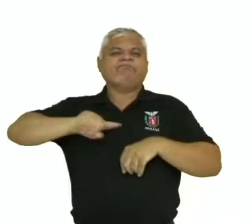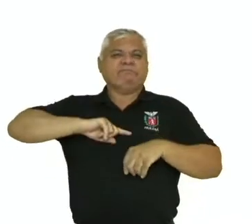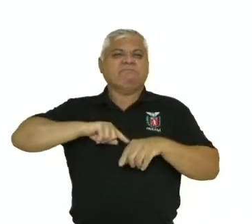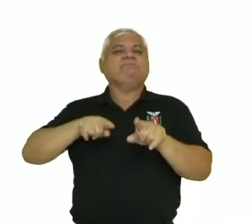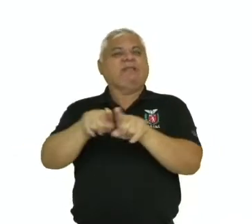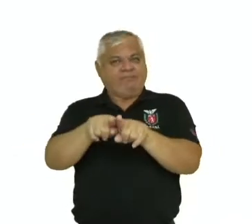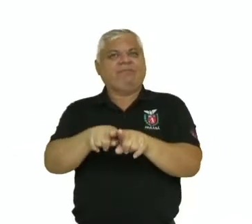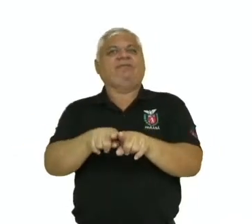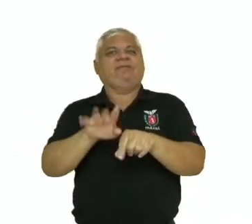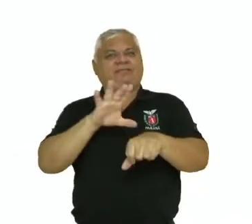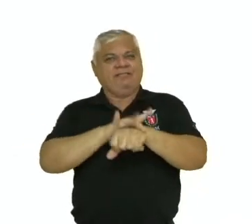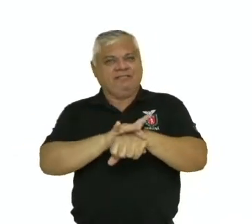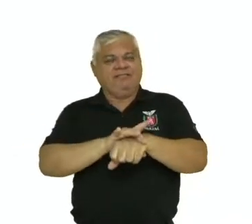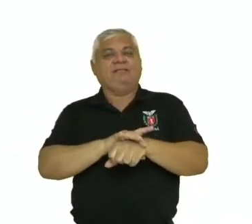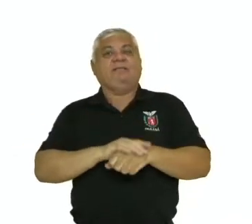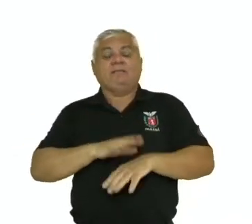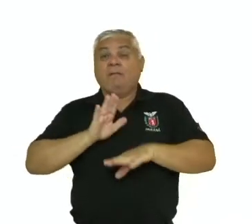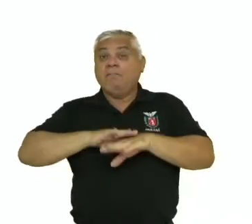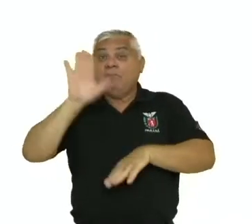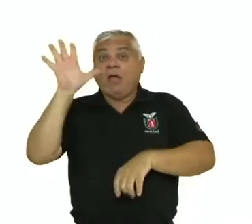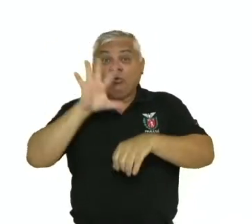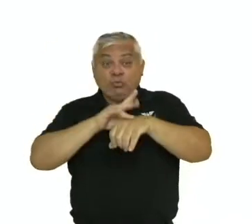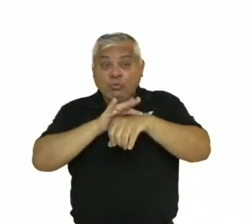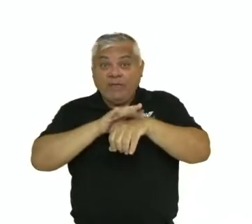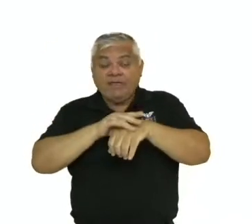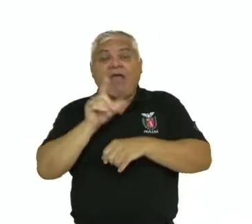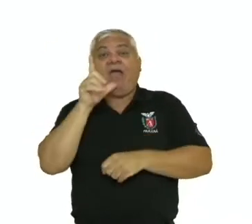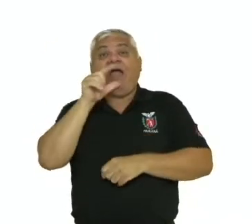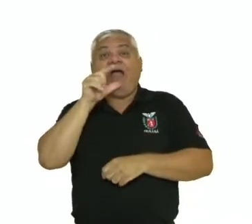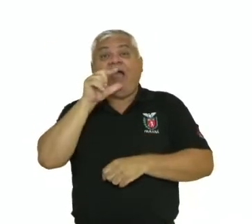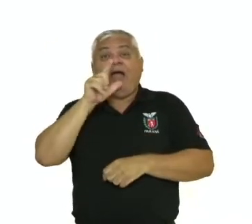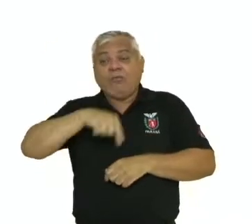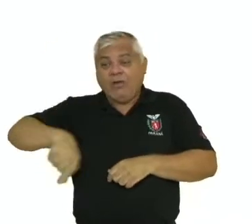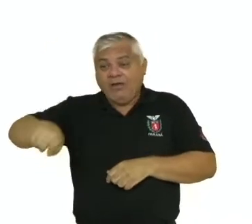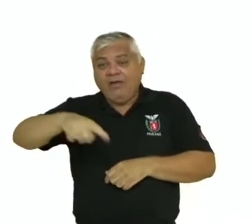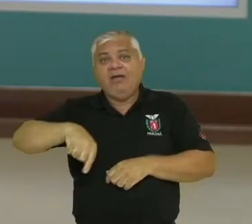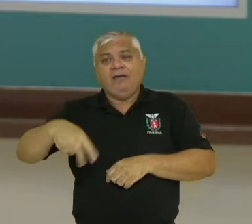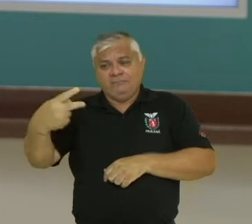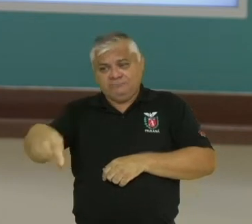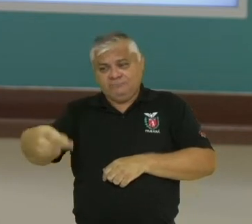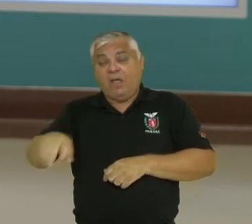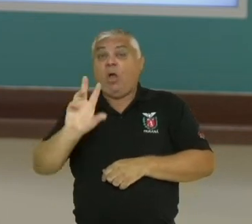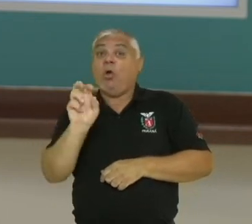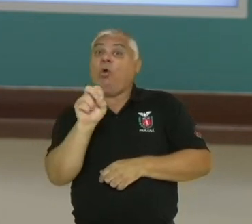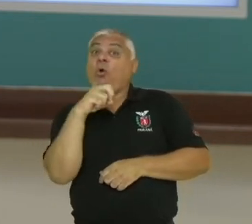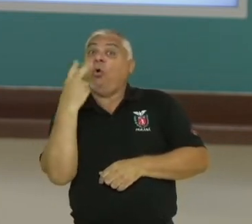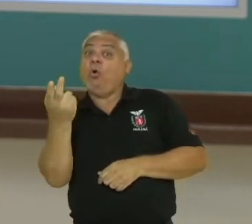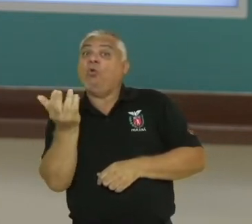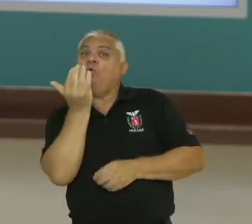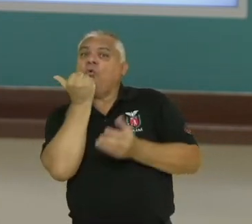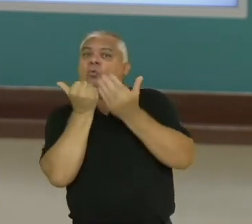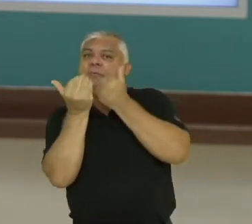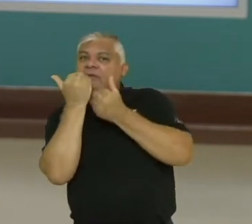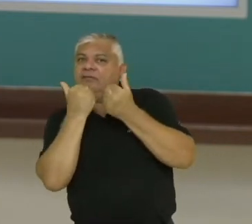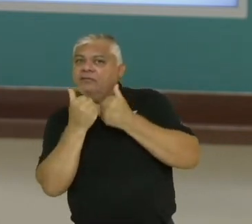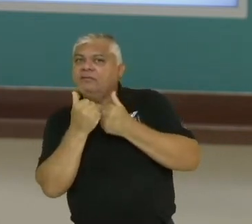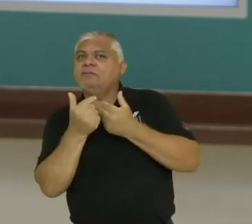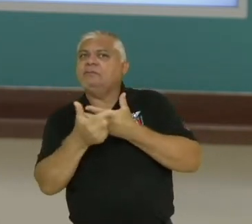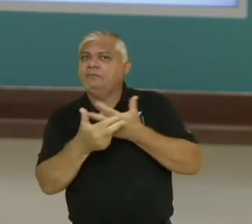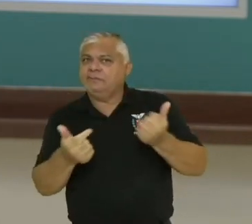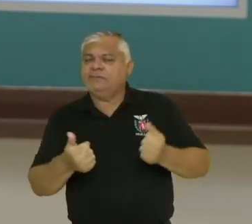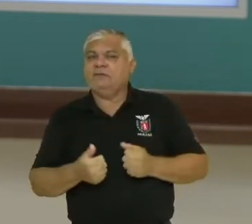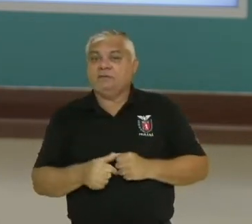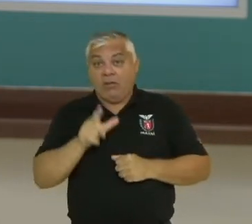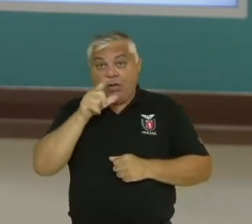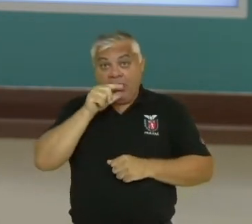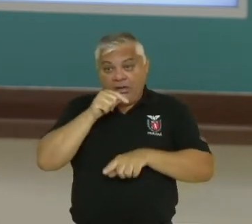A maior parte das doenças causadas pela água contaminada é pela própria água ou pelo alimento. Por quê? A água